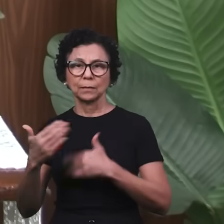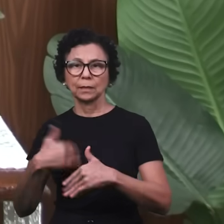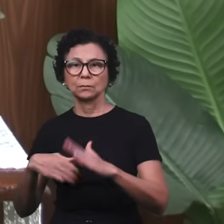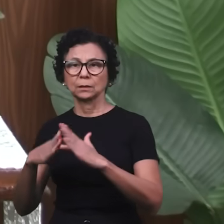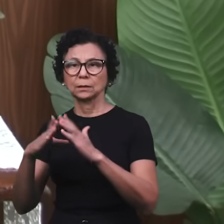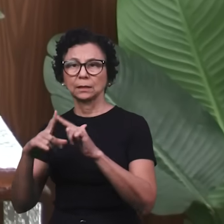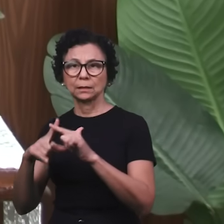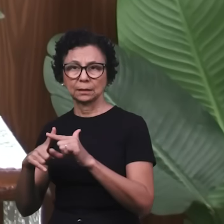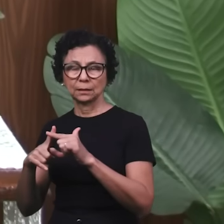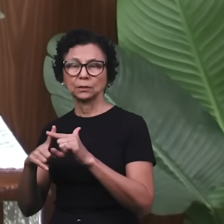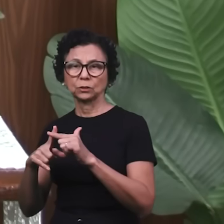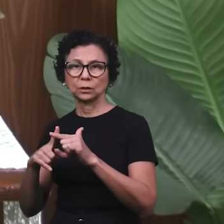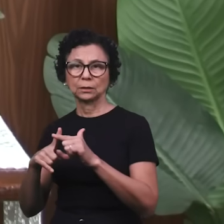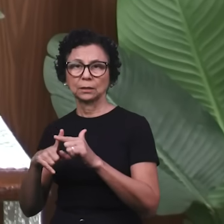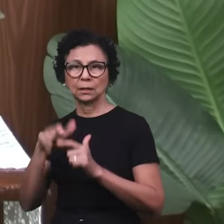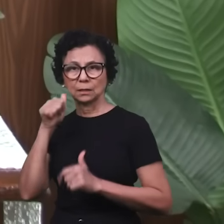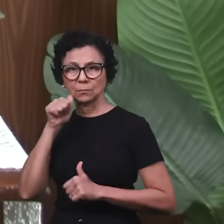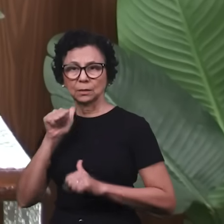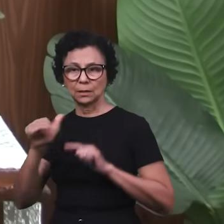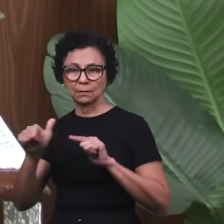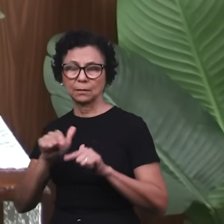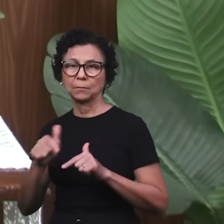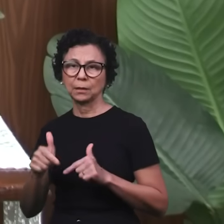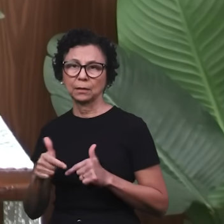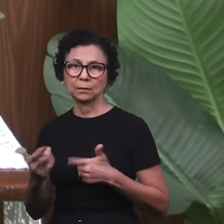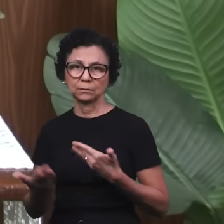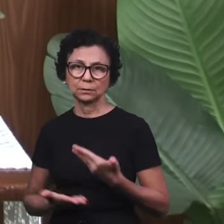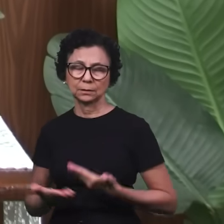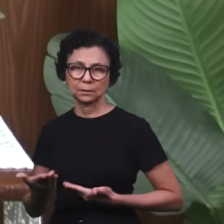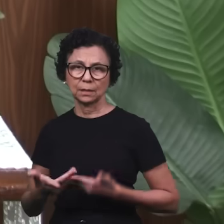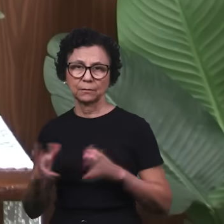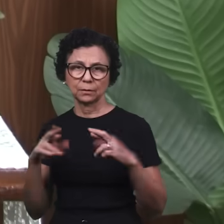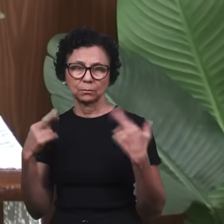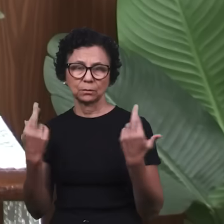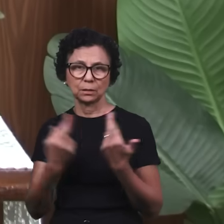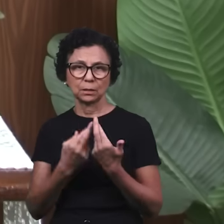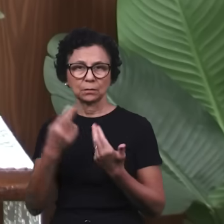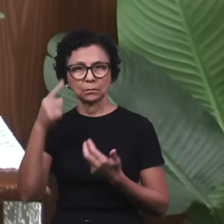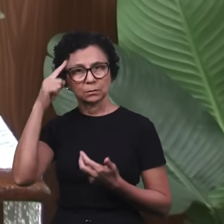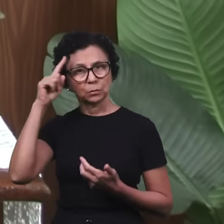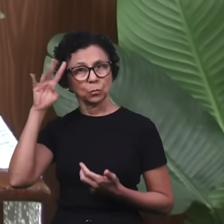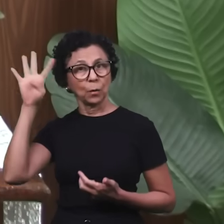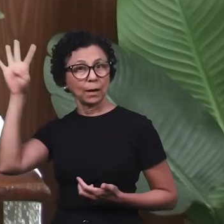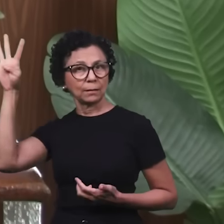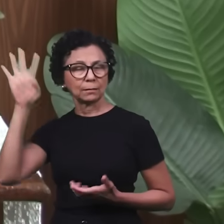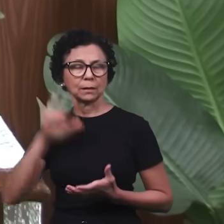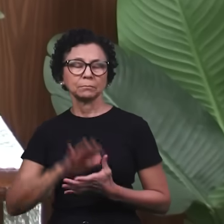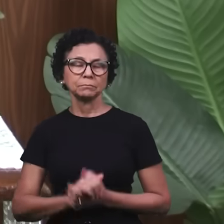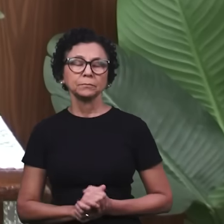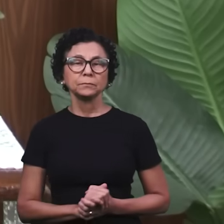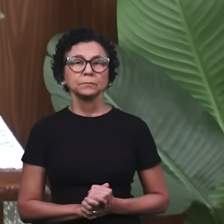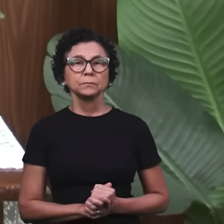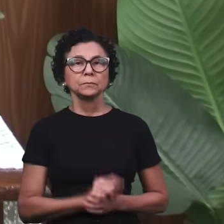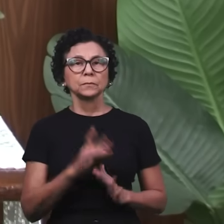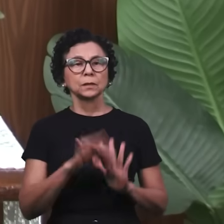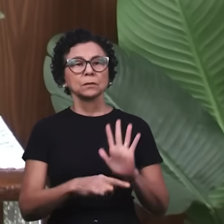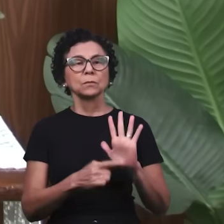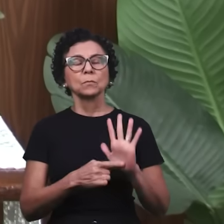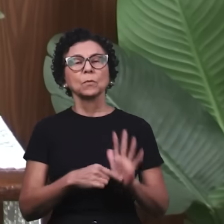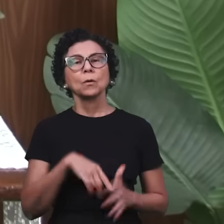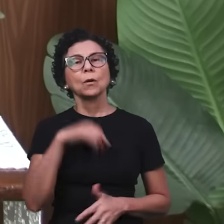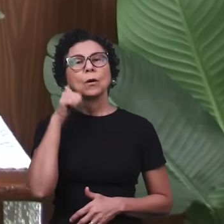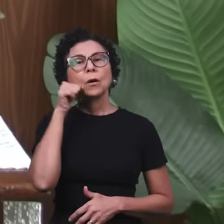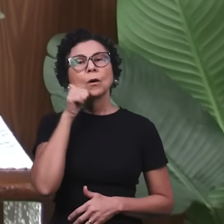em especial às quartas-feiras. Então aqui fala de uma irmã, de uma discípula chamada Tabita